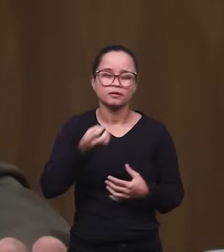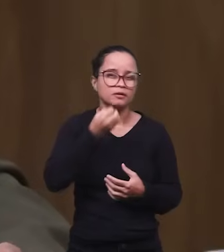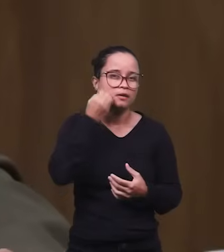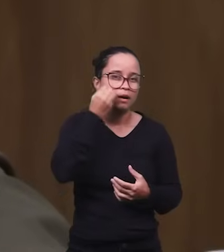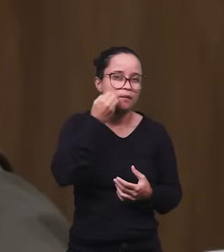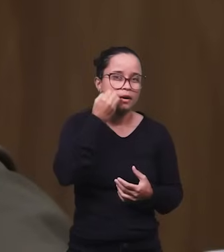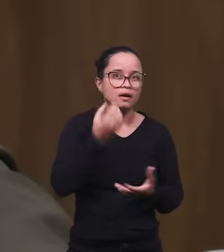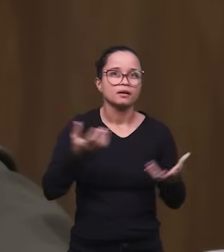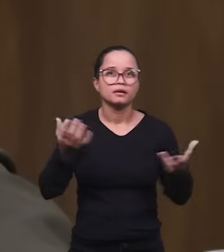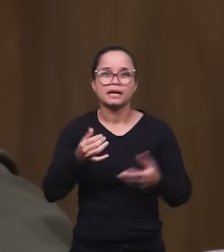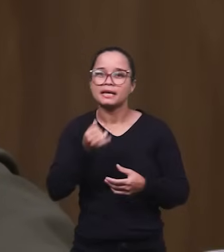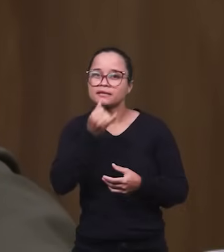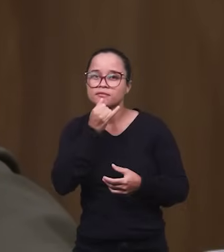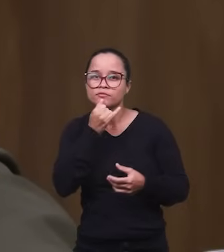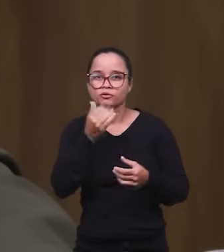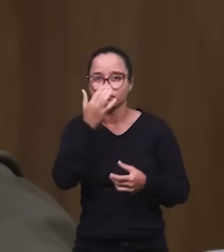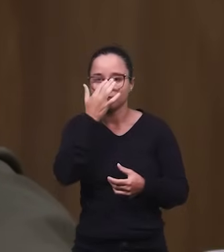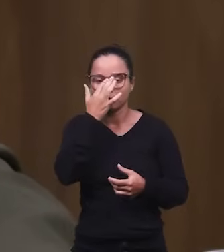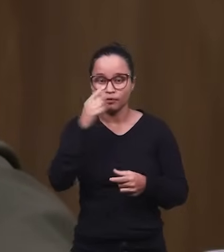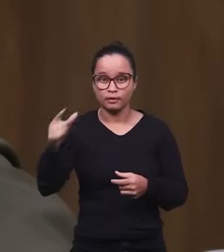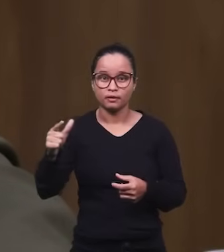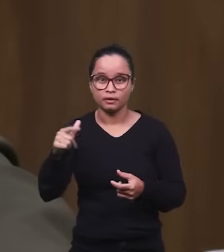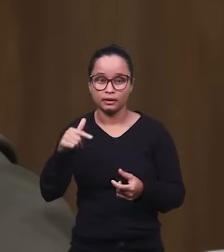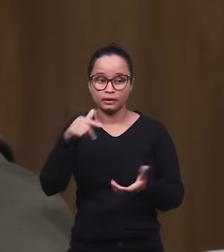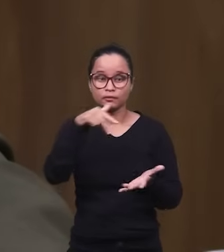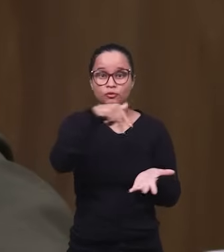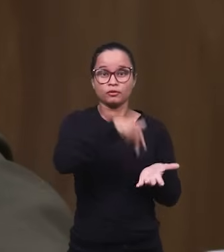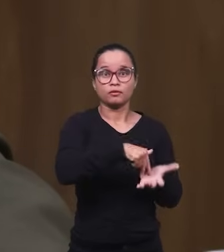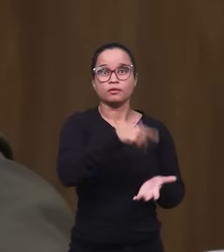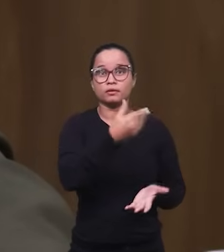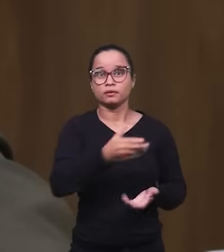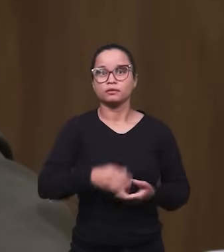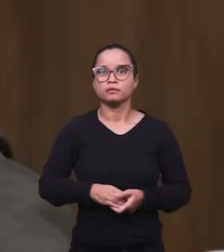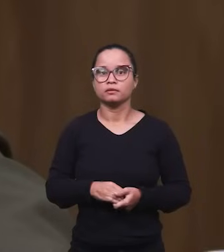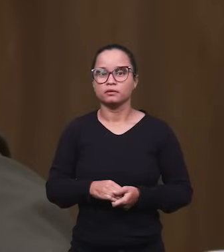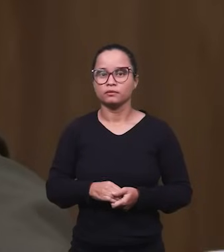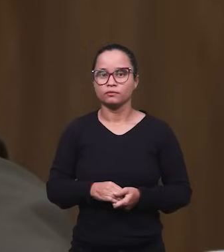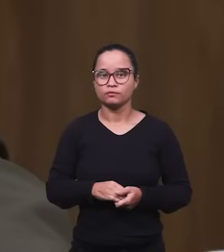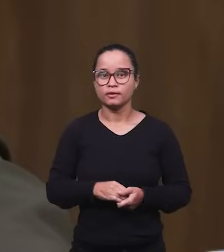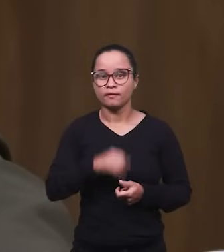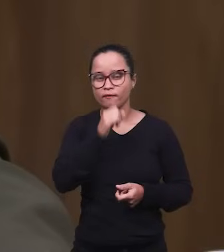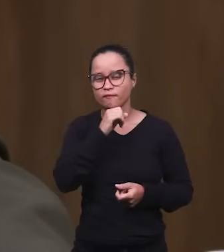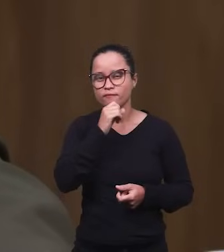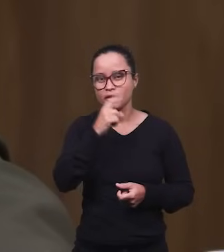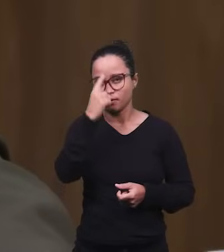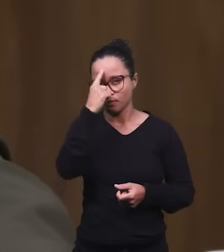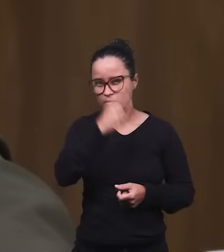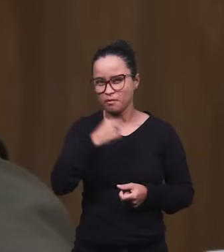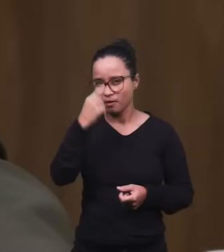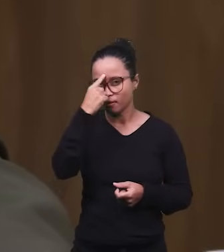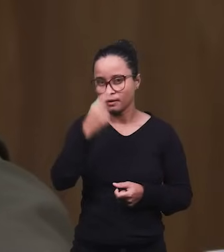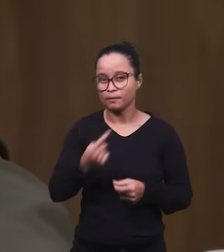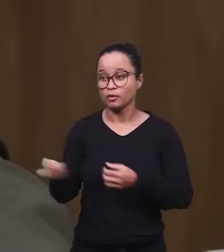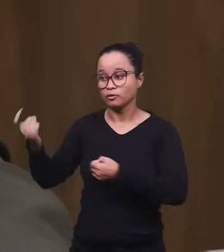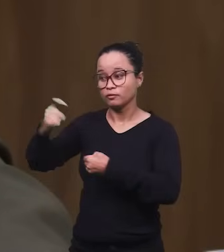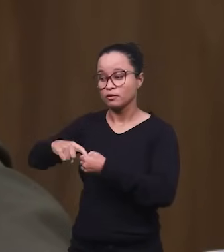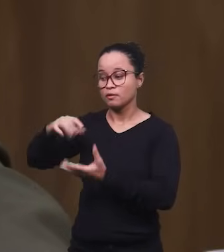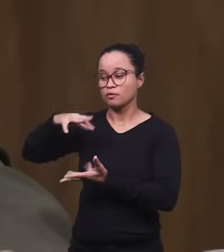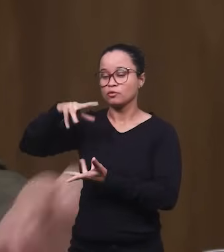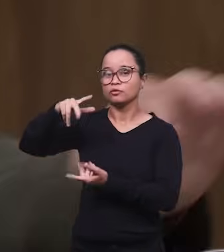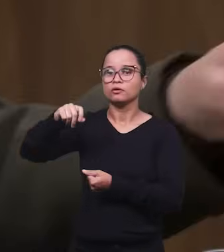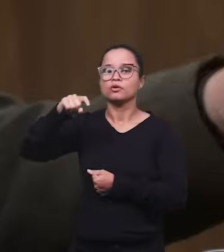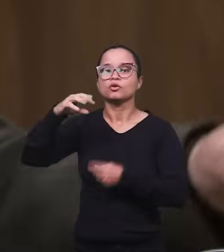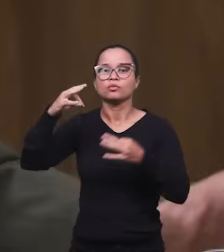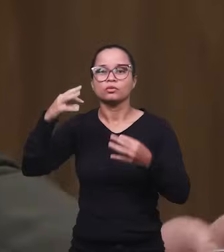desse tipo, suponhamos que você se coloque nessa posição lá. Você lá envelheceu 1 hora só. Mas quando você voltou para a